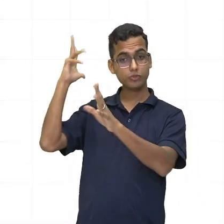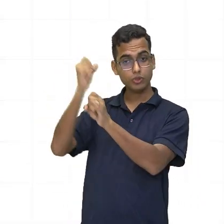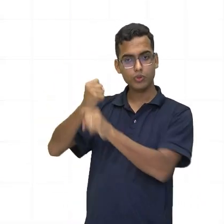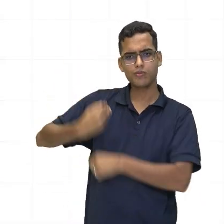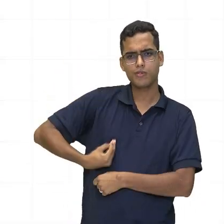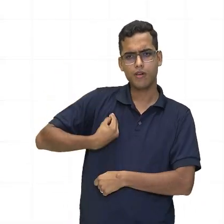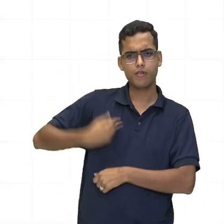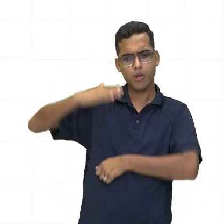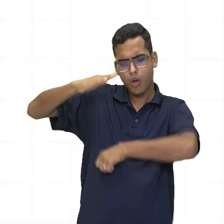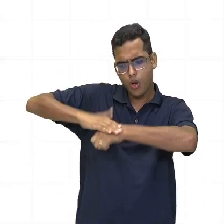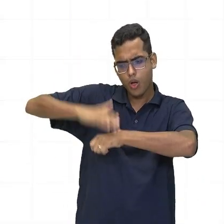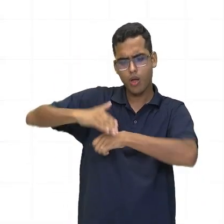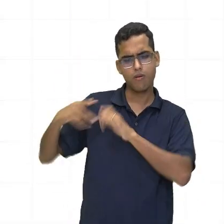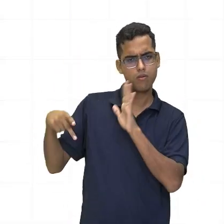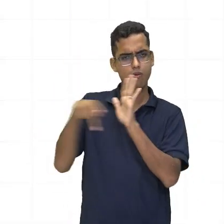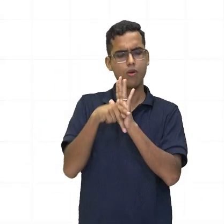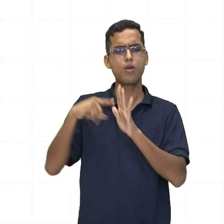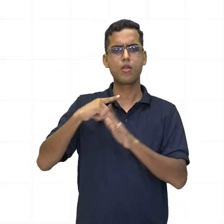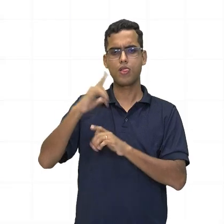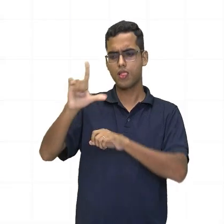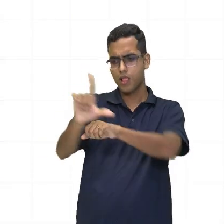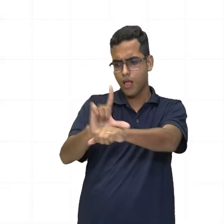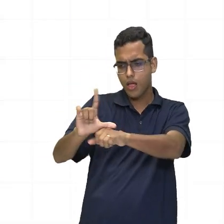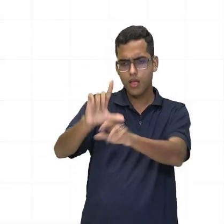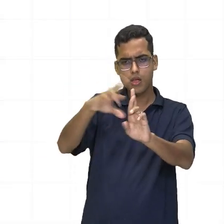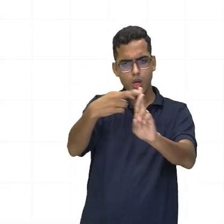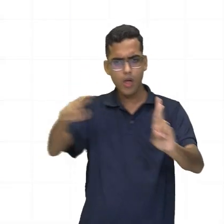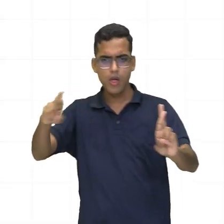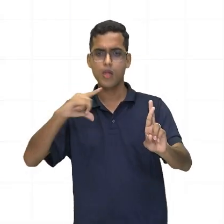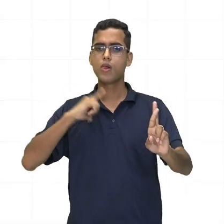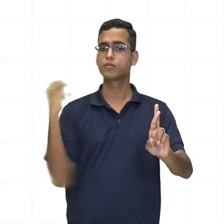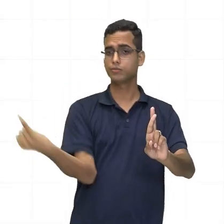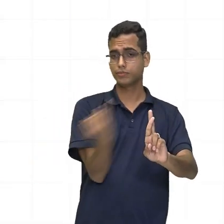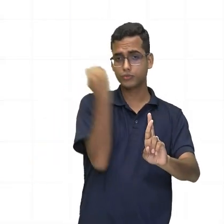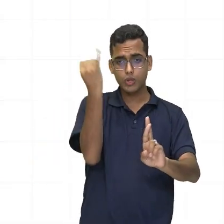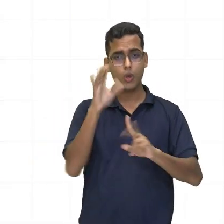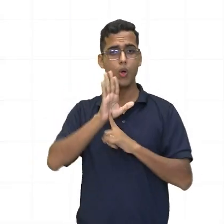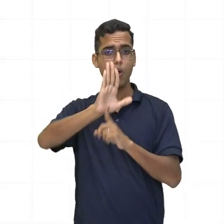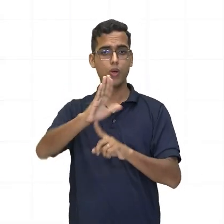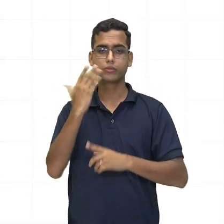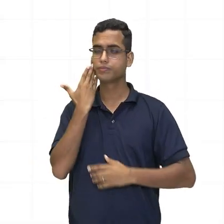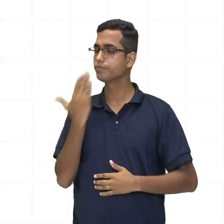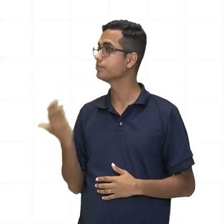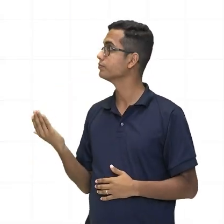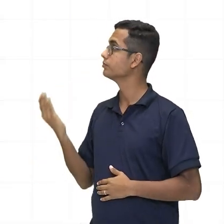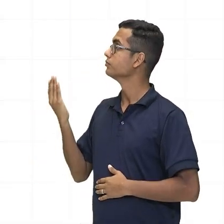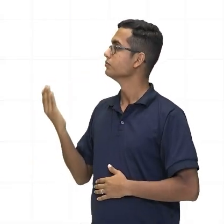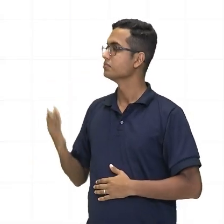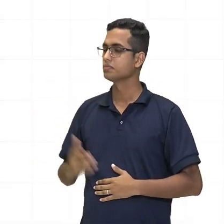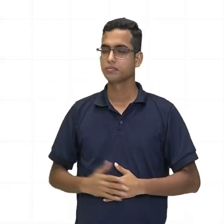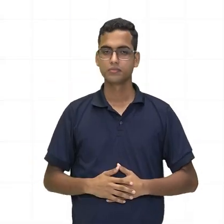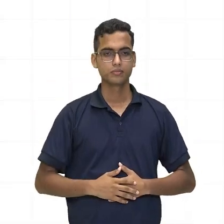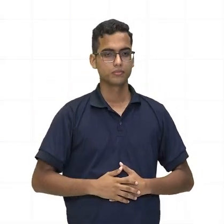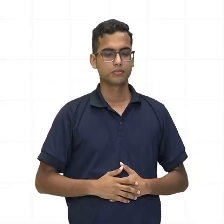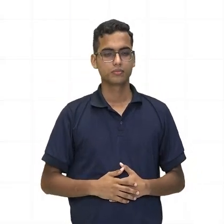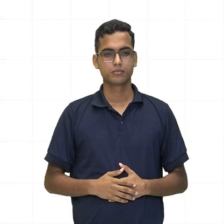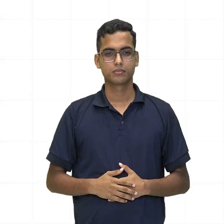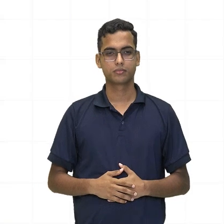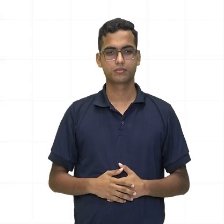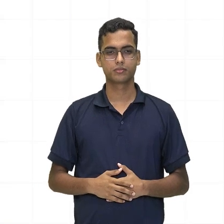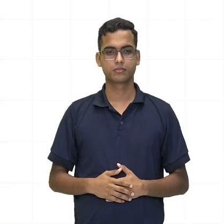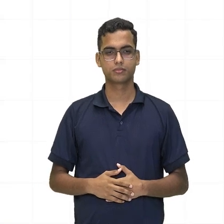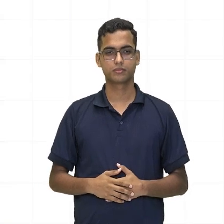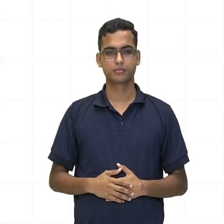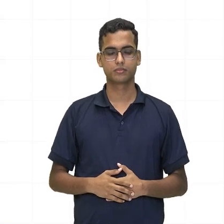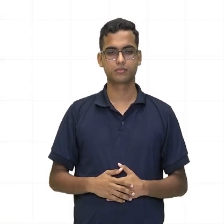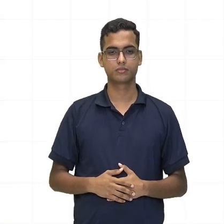aula. Uma dimensão essencial é o testemunho de vida do líder religioso. É uma das dimensões da